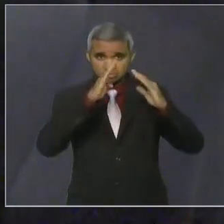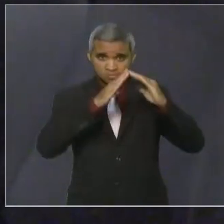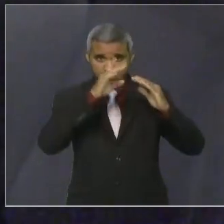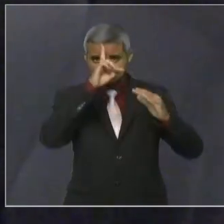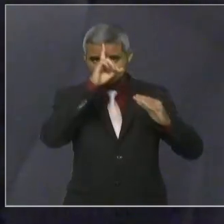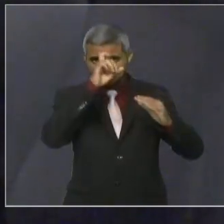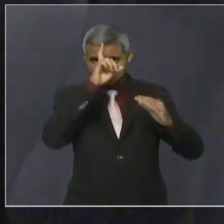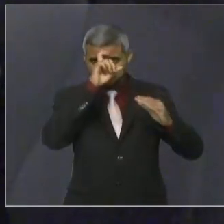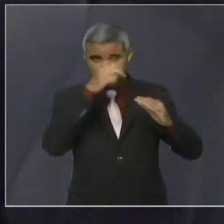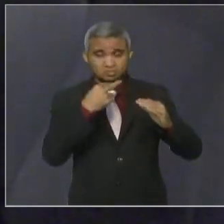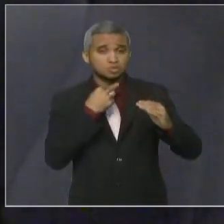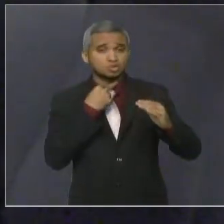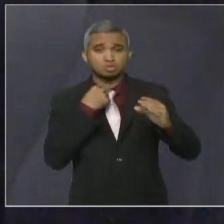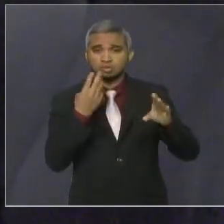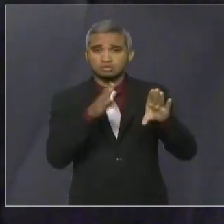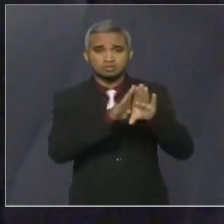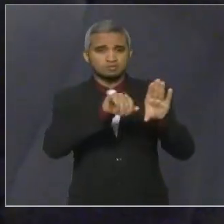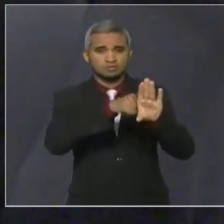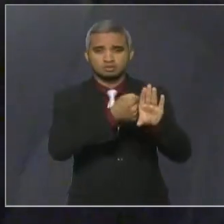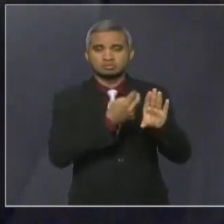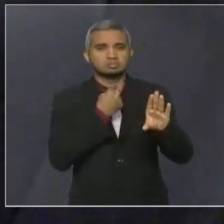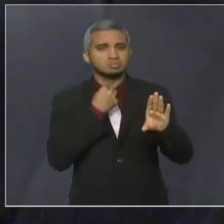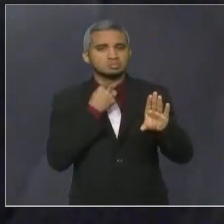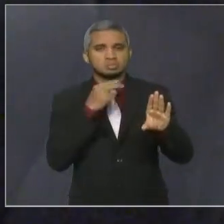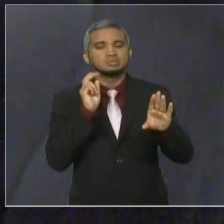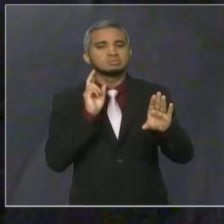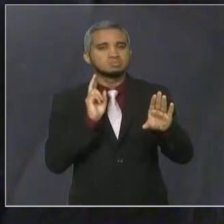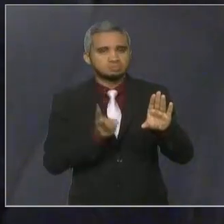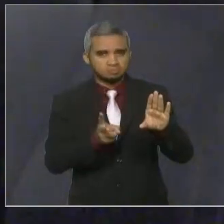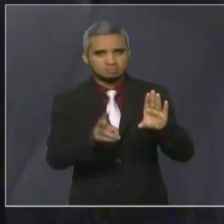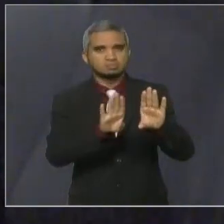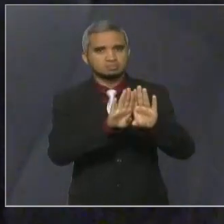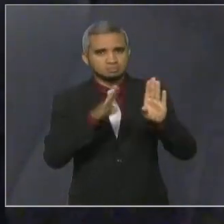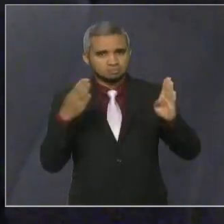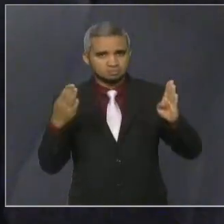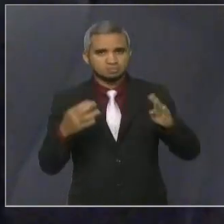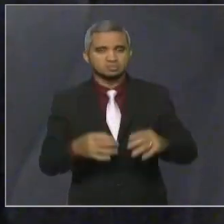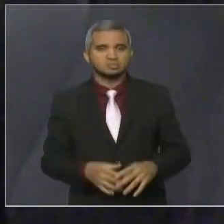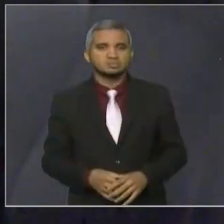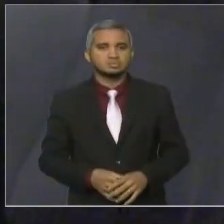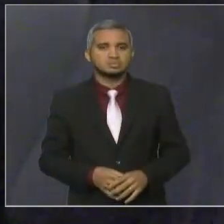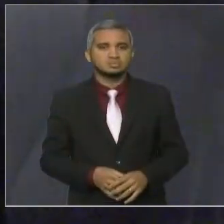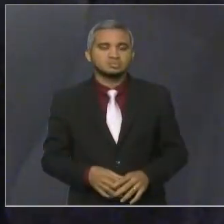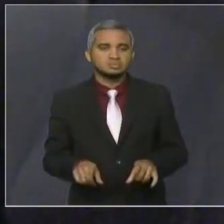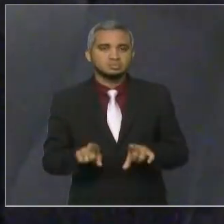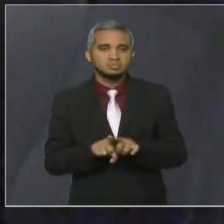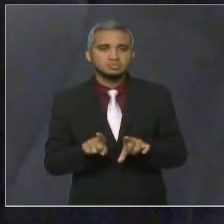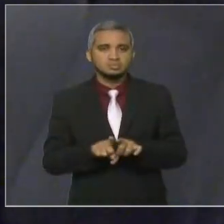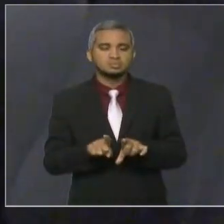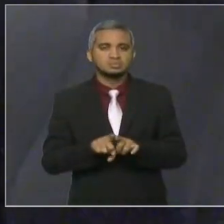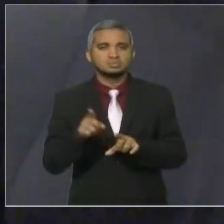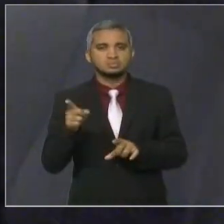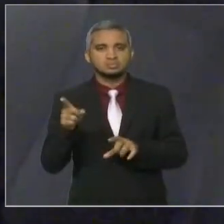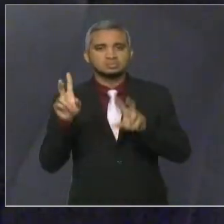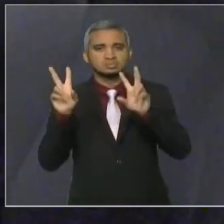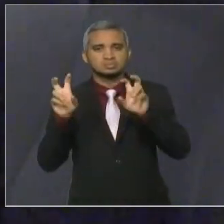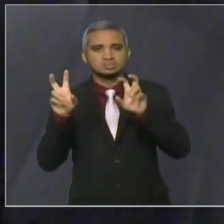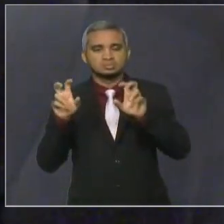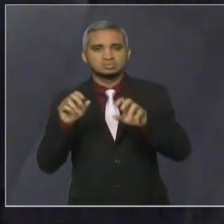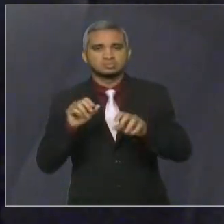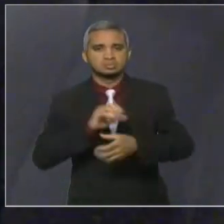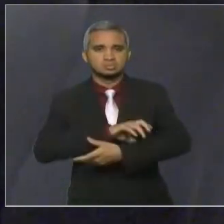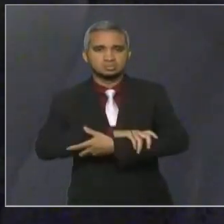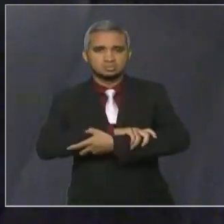aberto. Na questão do cofinanciamento, em relação à saúde, em relação à atenção